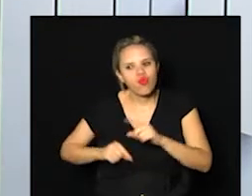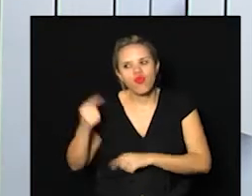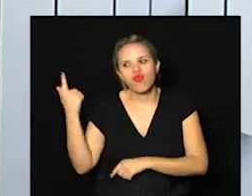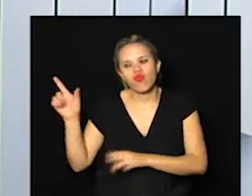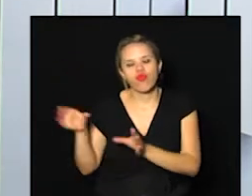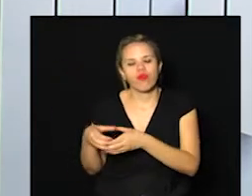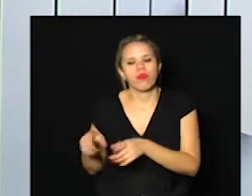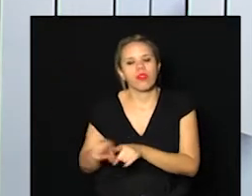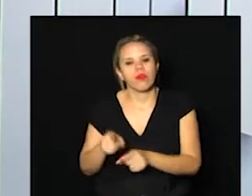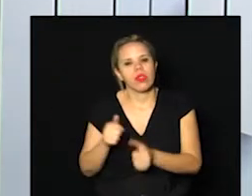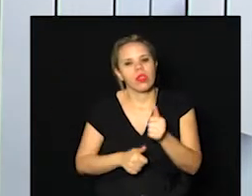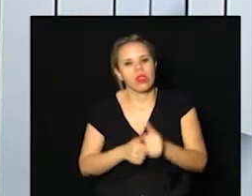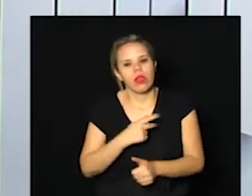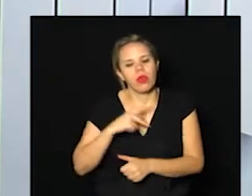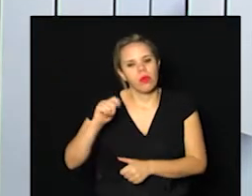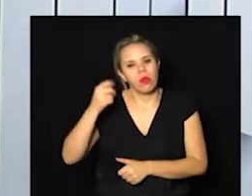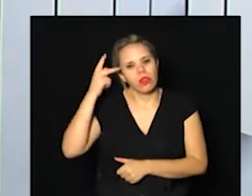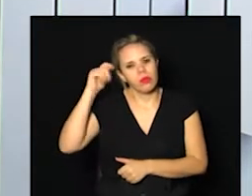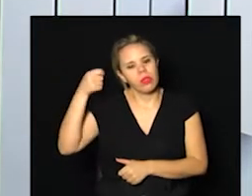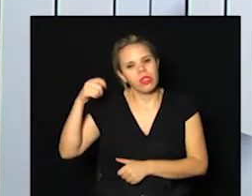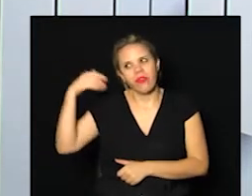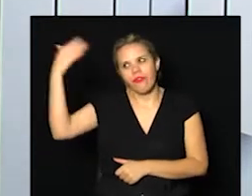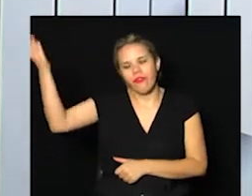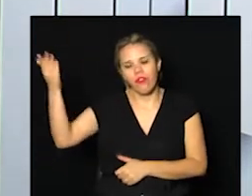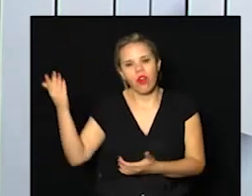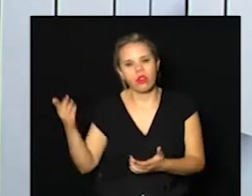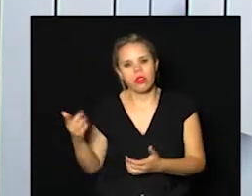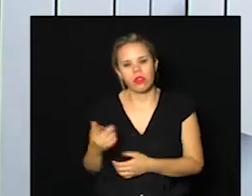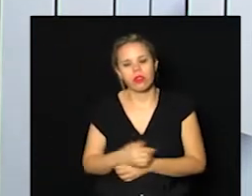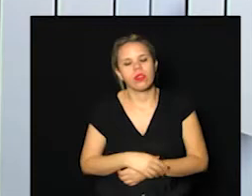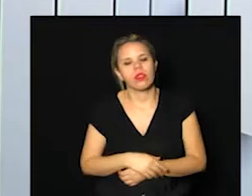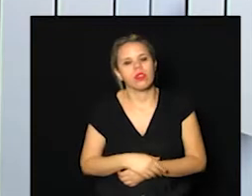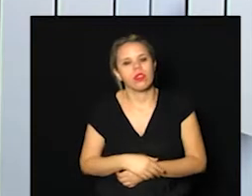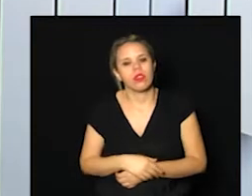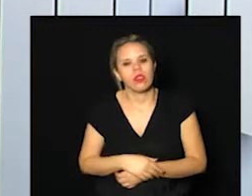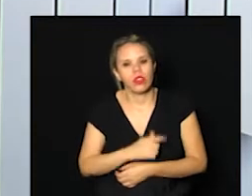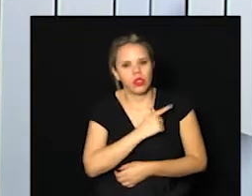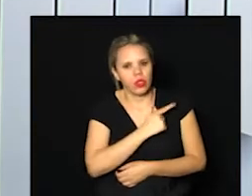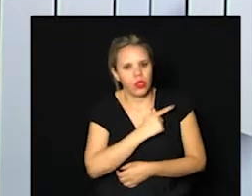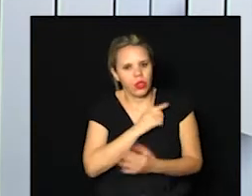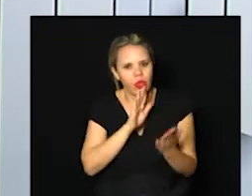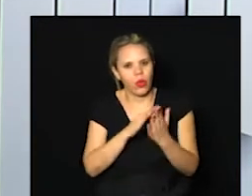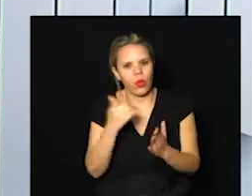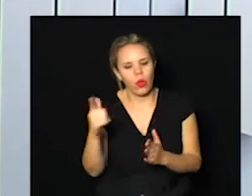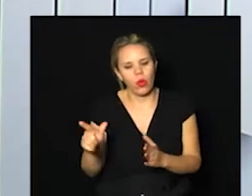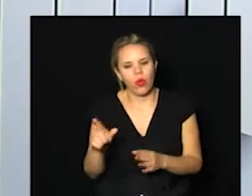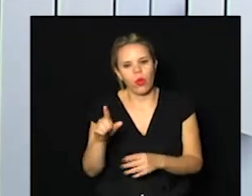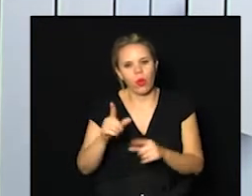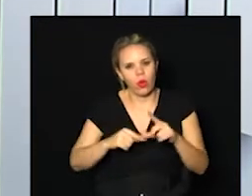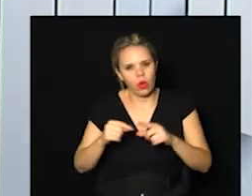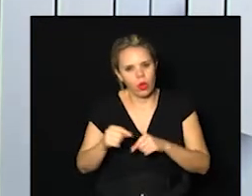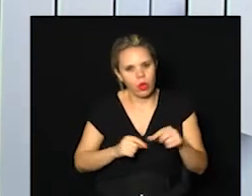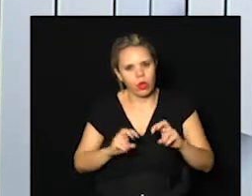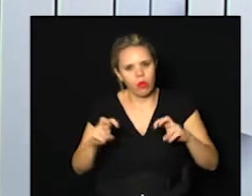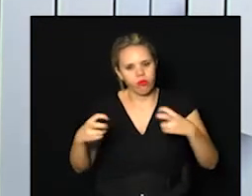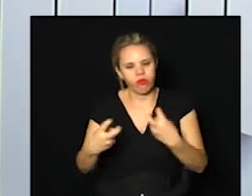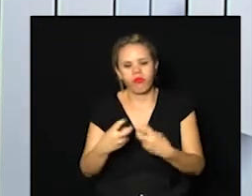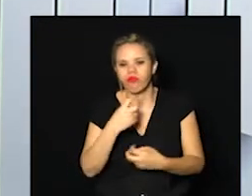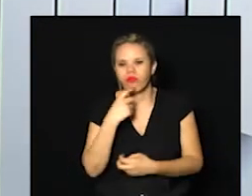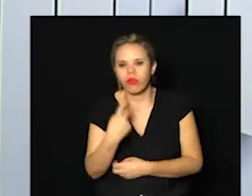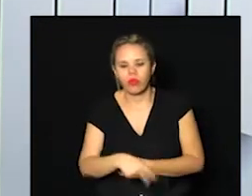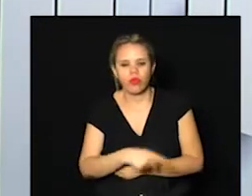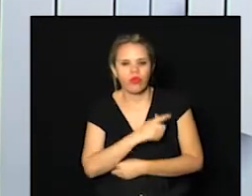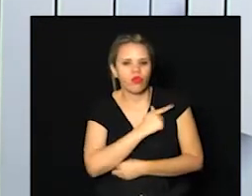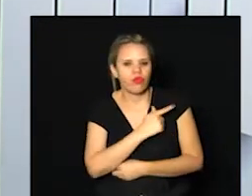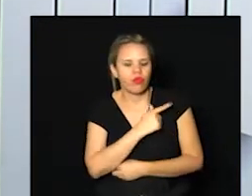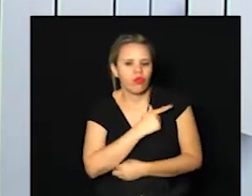jogo, a Ponte fora de casa com o Brasil de Pelotas, 7h15 da noite. E o Bugre enfrenta a equipe do Cruzeiro no Brinco de Ouro. É a segunda